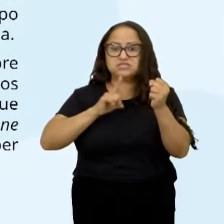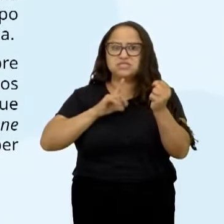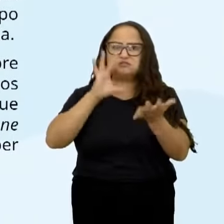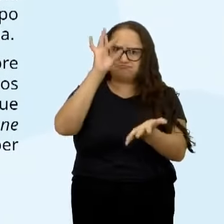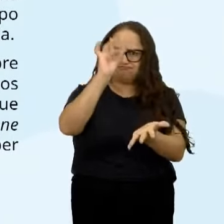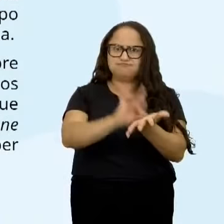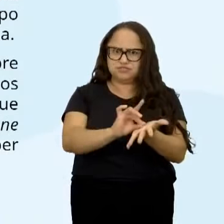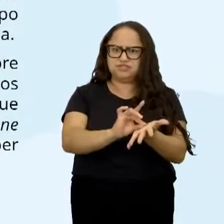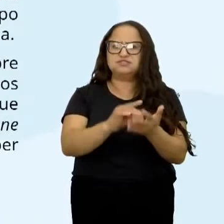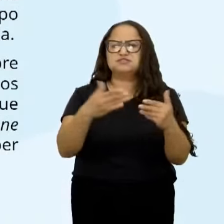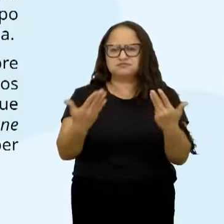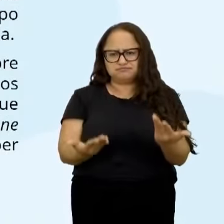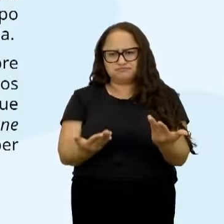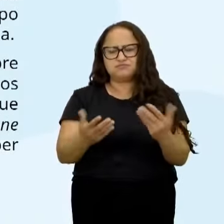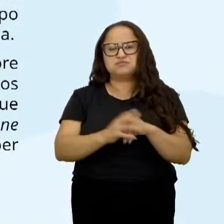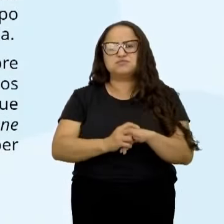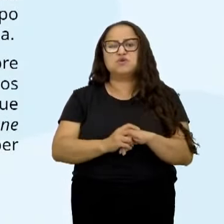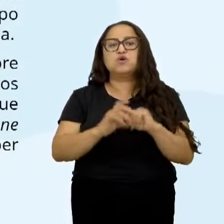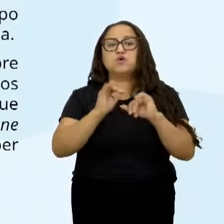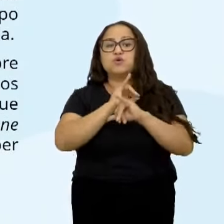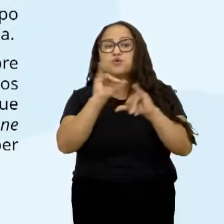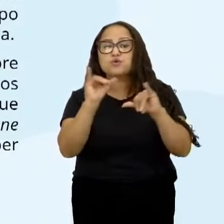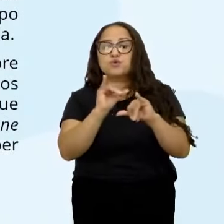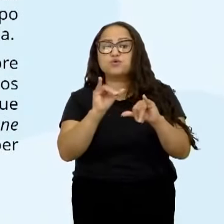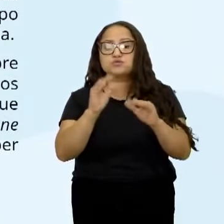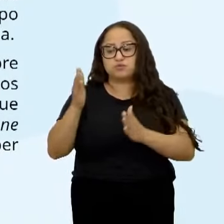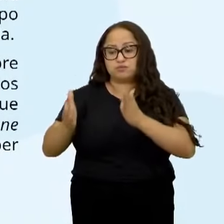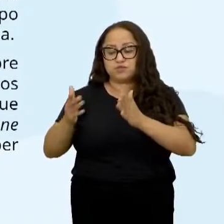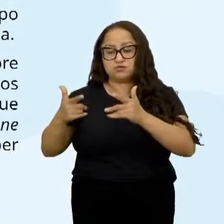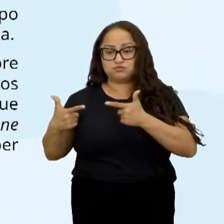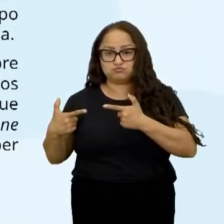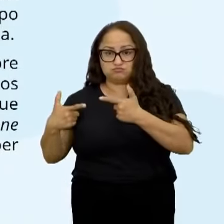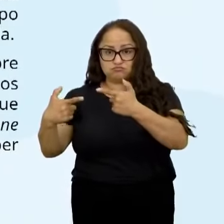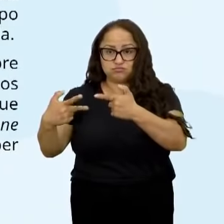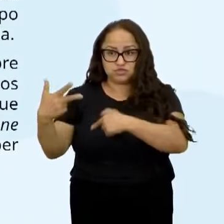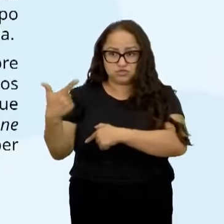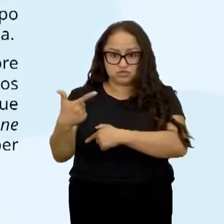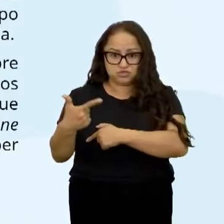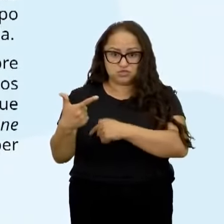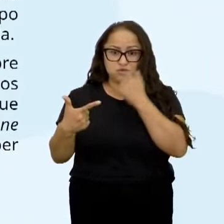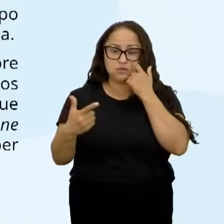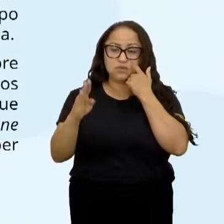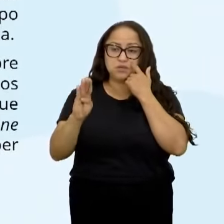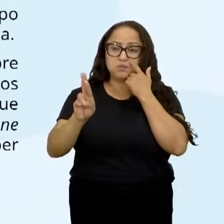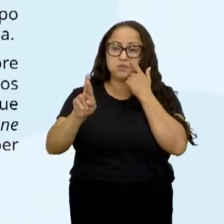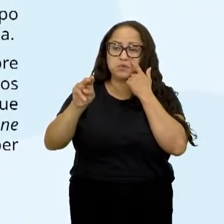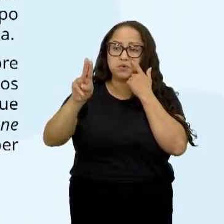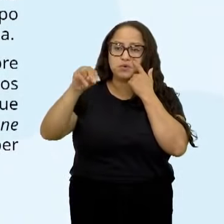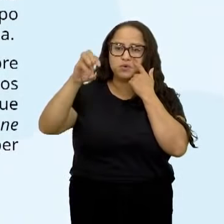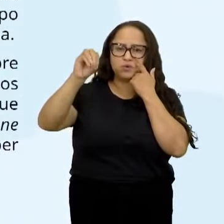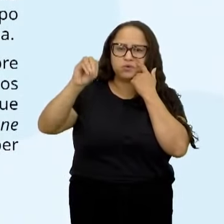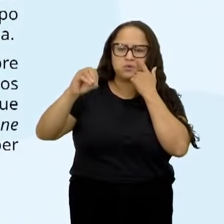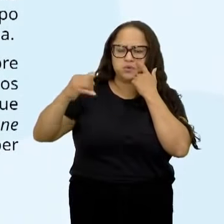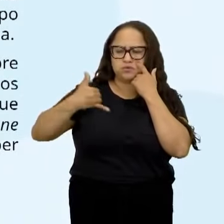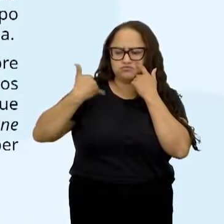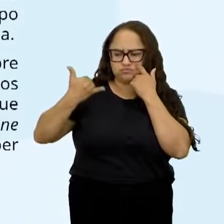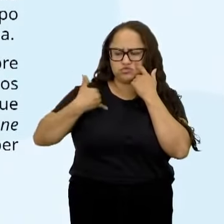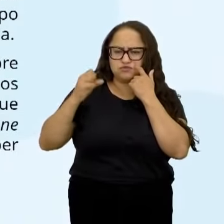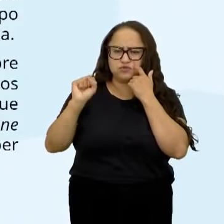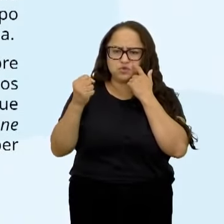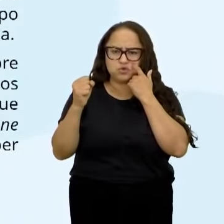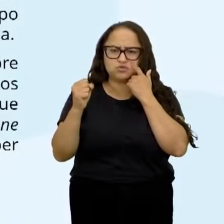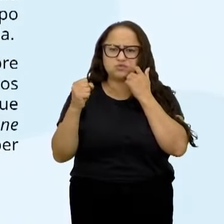histórico e ele conta que no período da segunda guerra mundial Bruno um garotinho de 8 anos e sua família